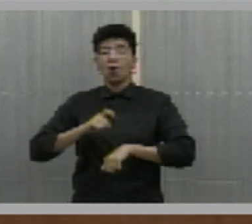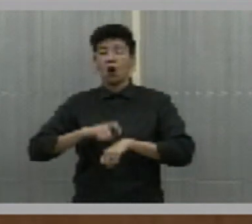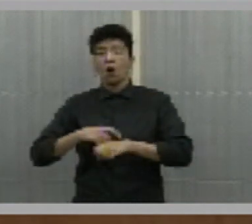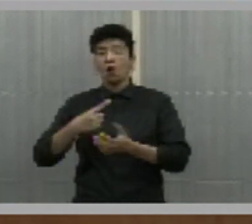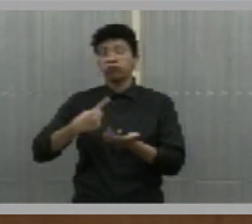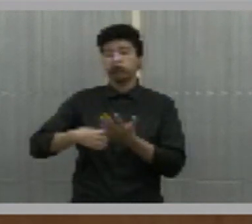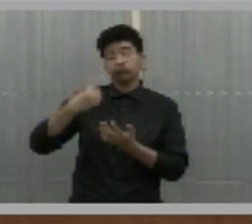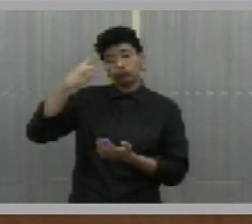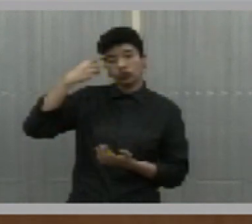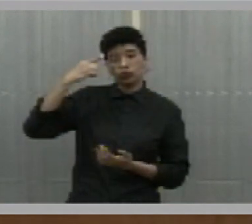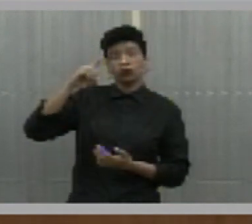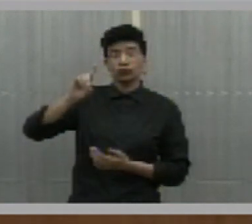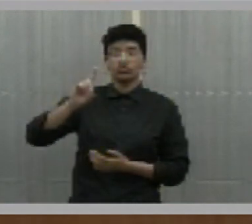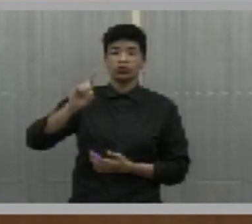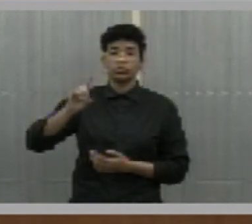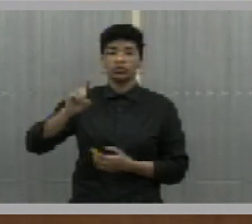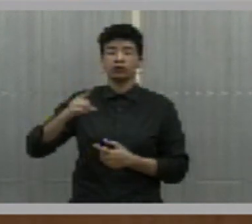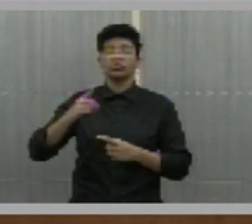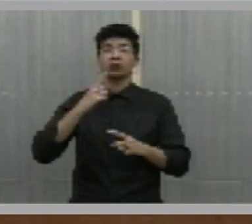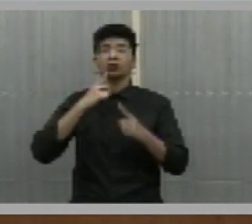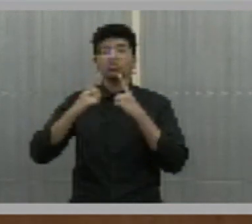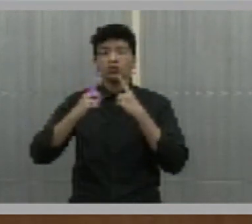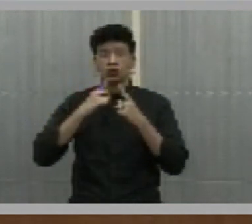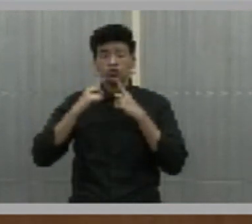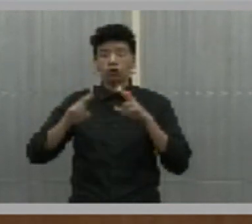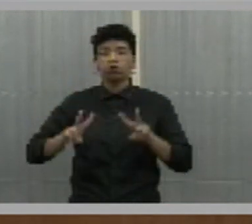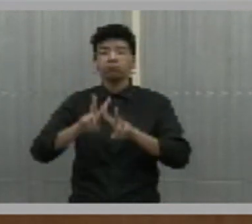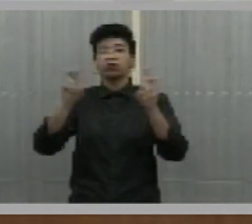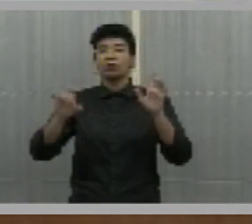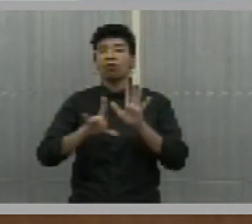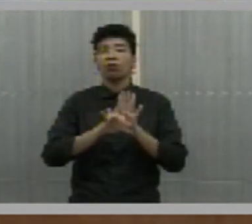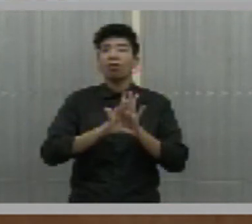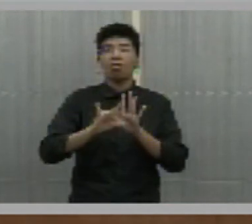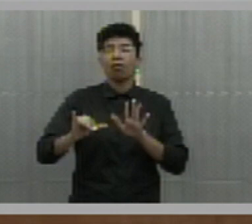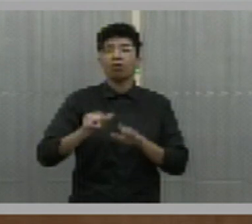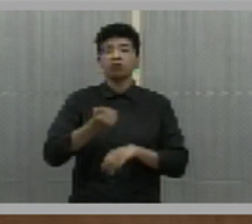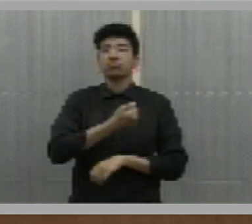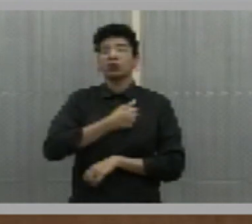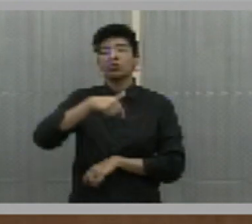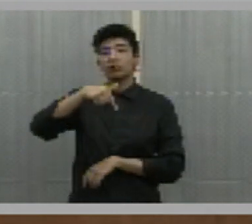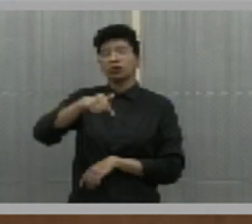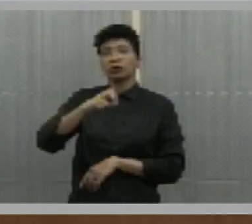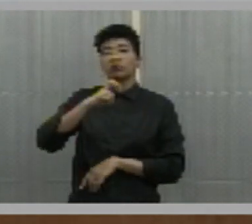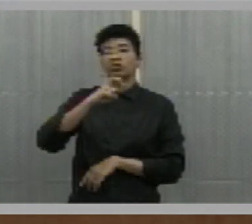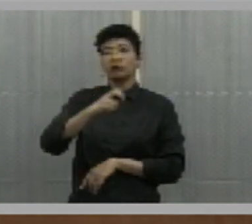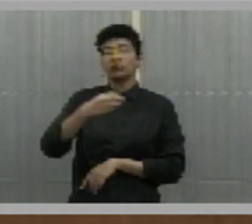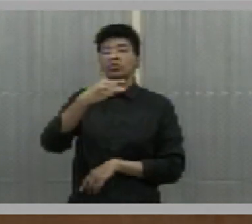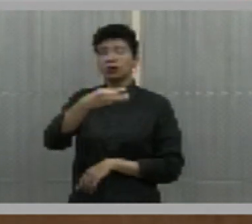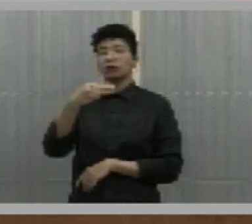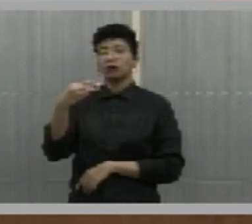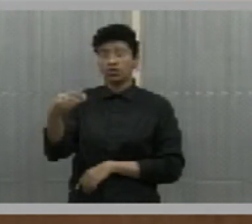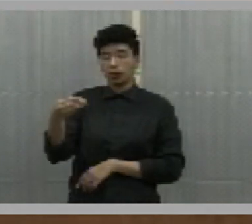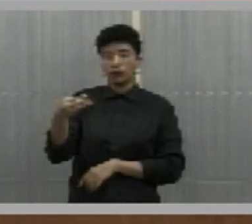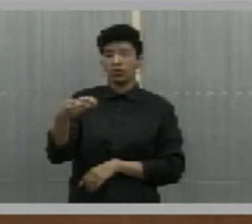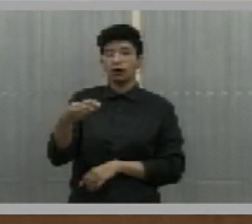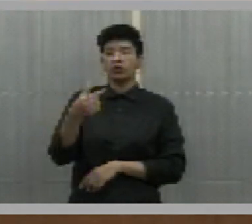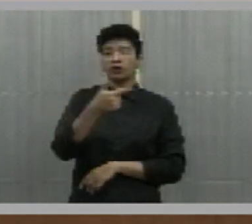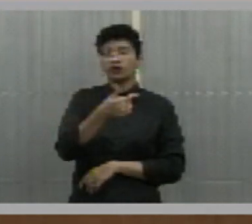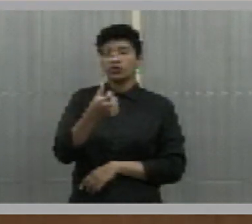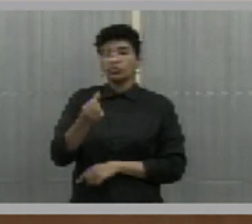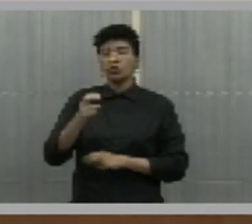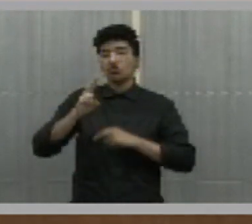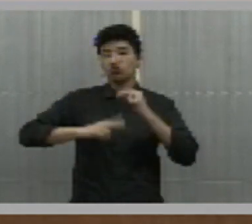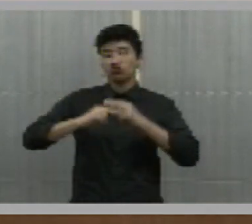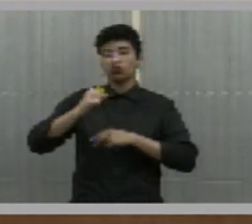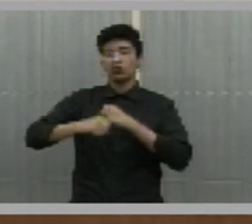a serem marcados, para discutir a regulamentação da Lei Estadual número 7.533, de 26 de